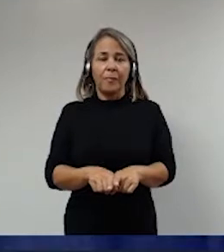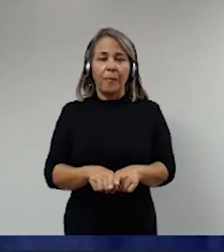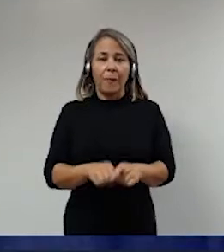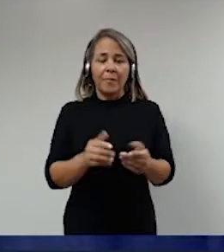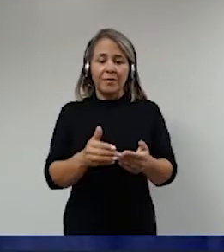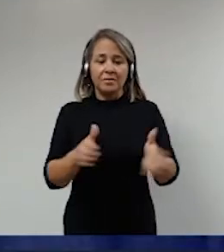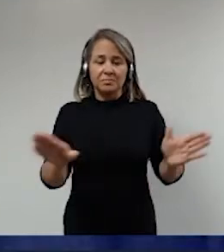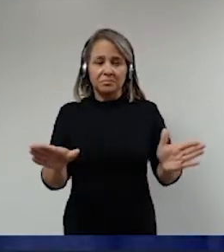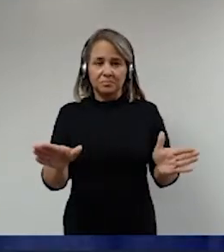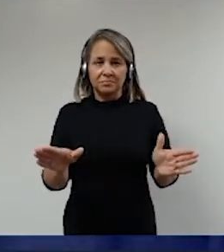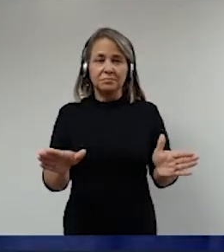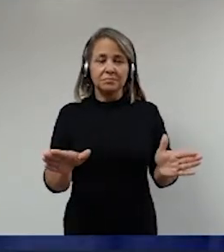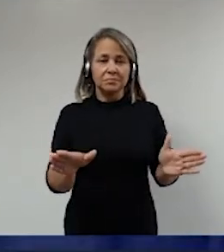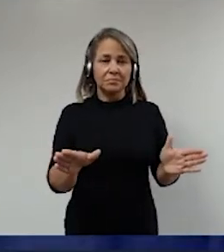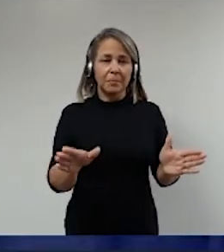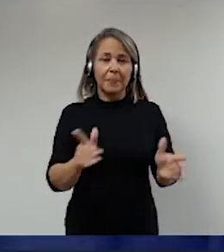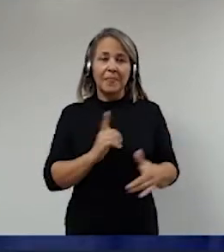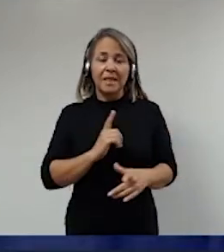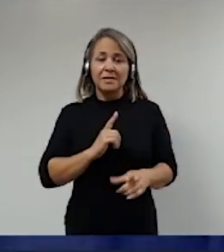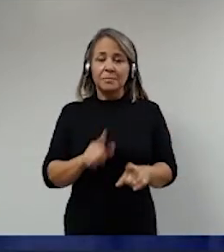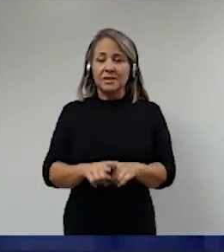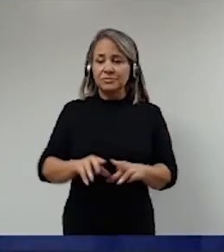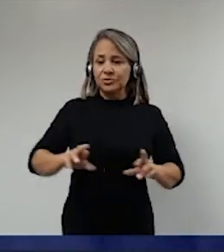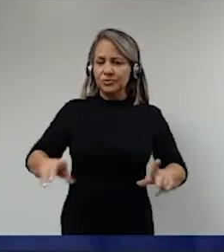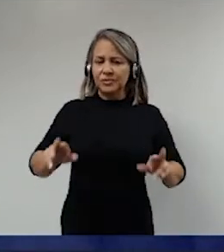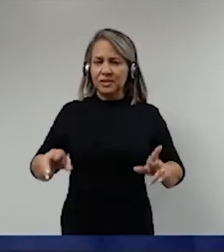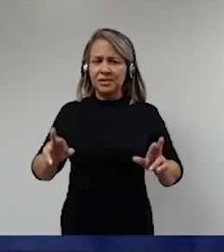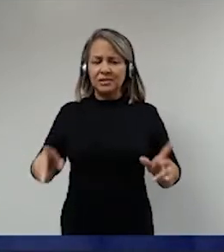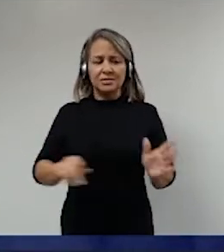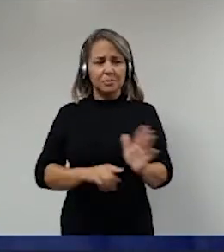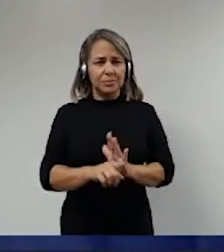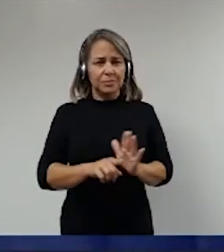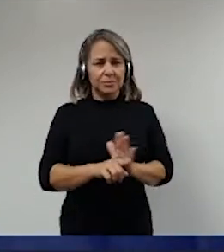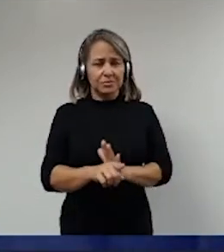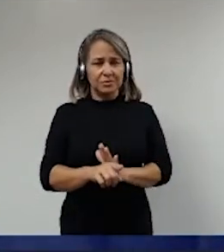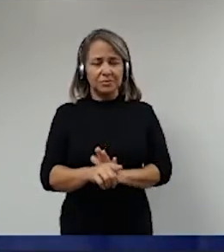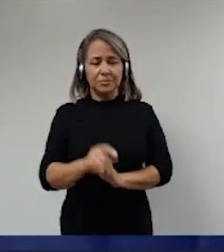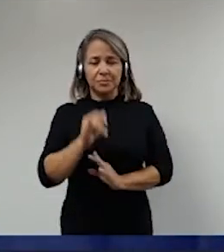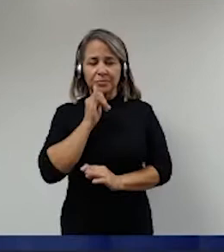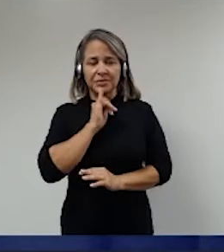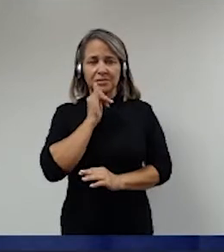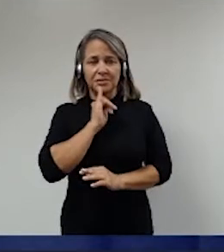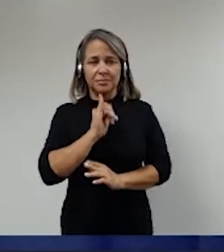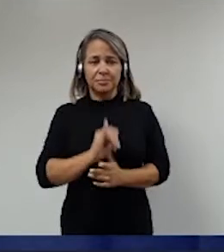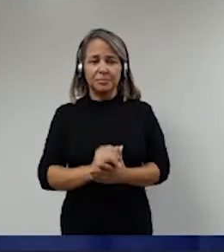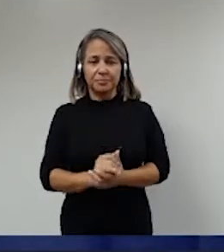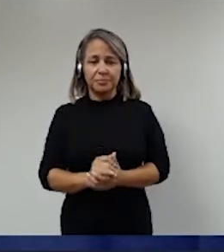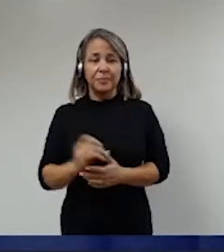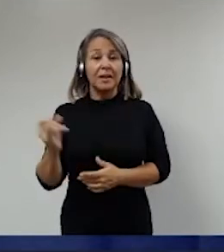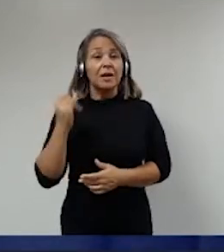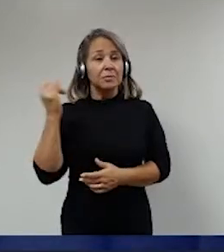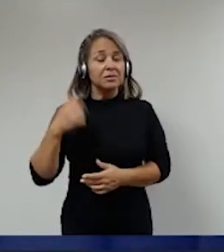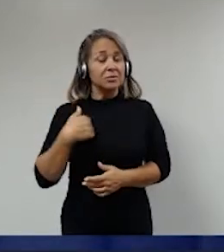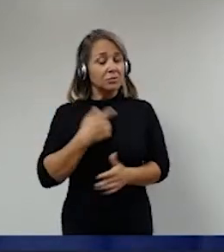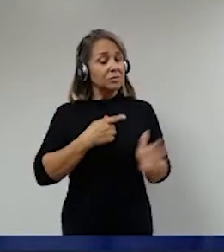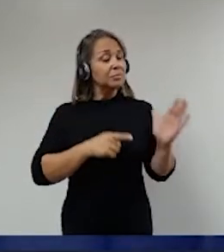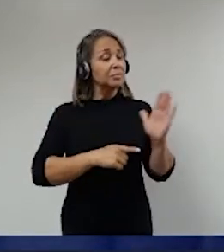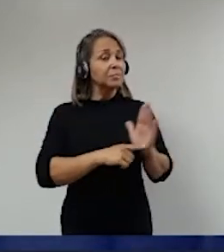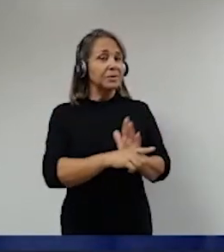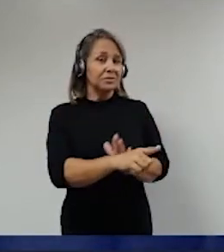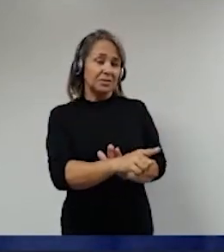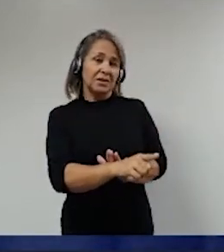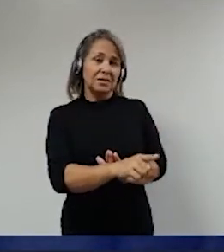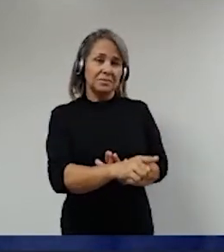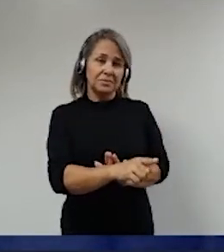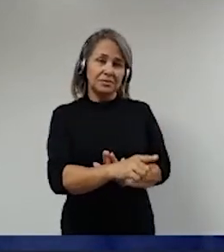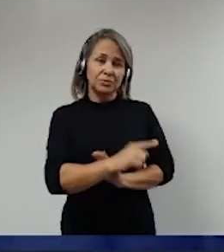abre, existem uma série de questionamentos, né? Que é importante que nós façamos sobre